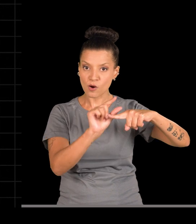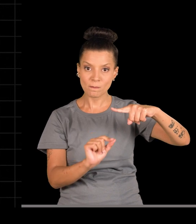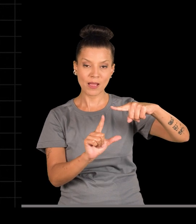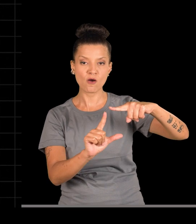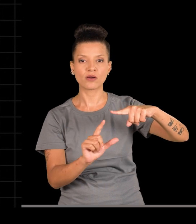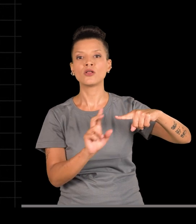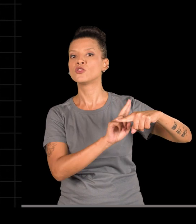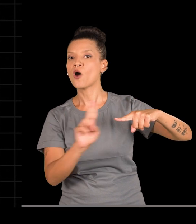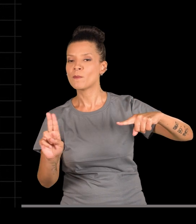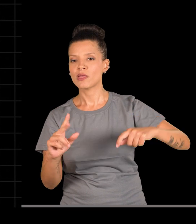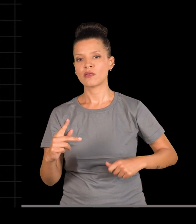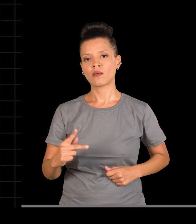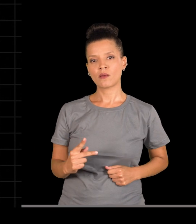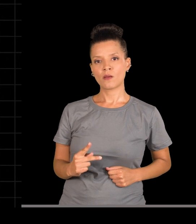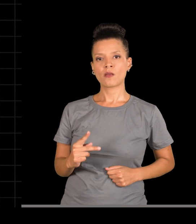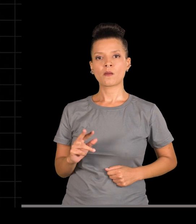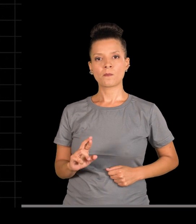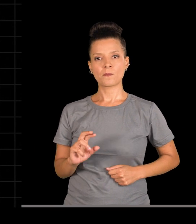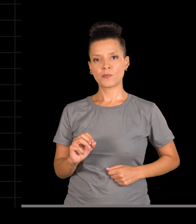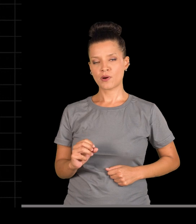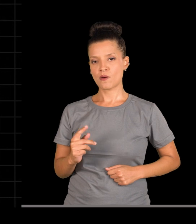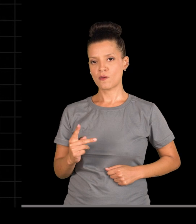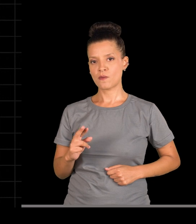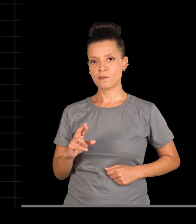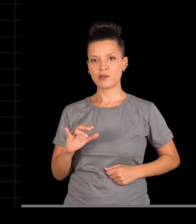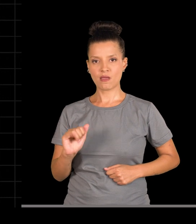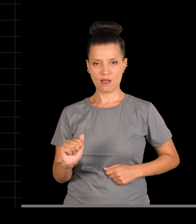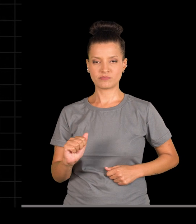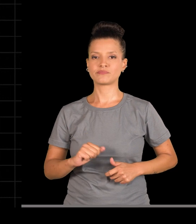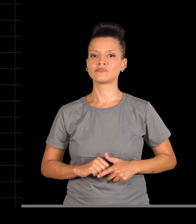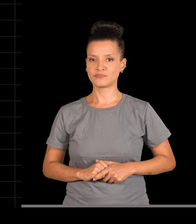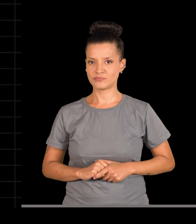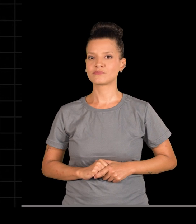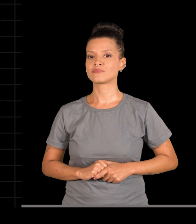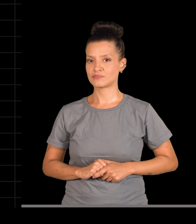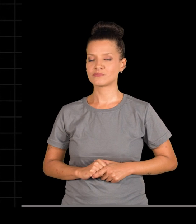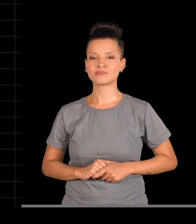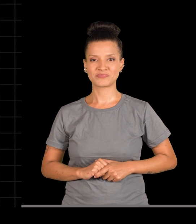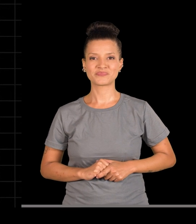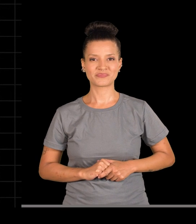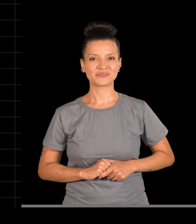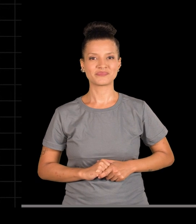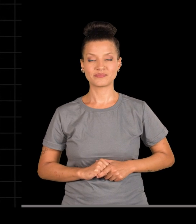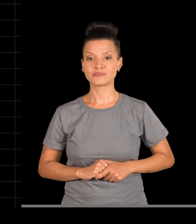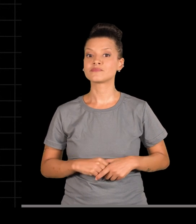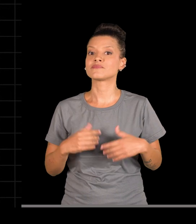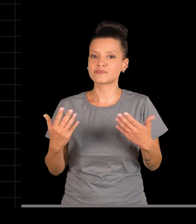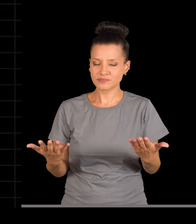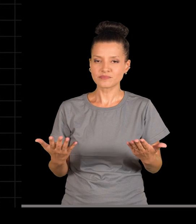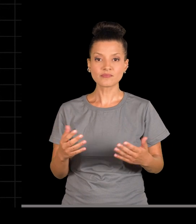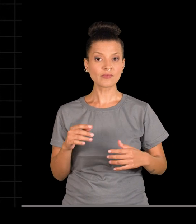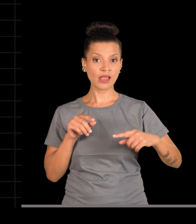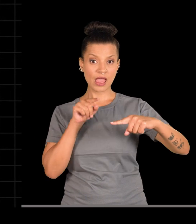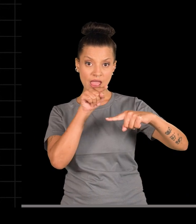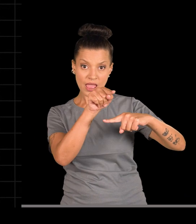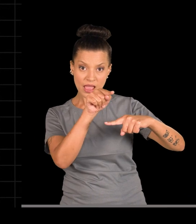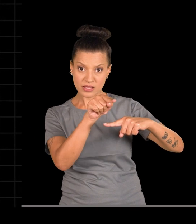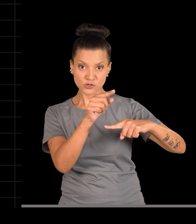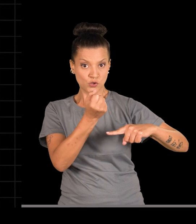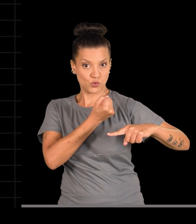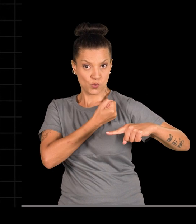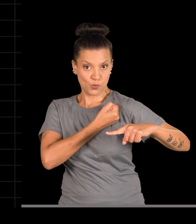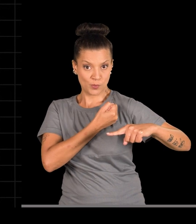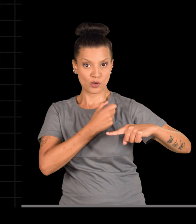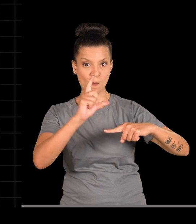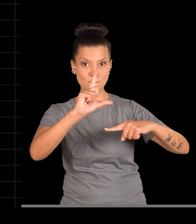de fração própria. Fração própria, beleza? Sempre que o A for menor que o B, ou seja, que o numerador